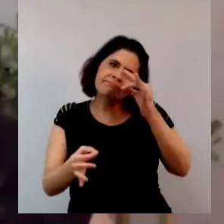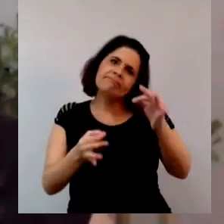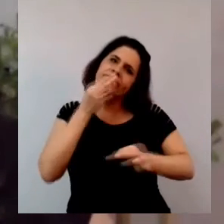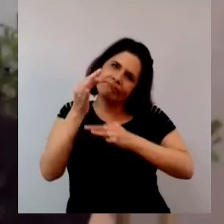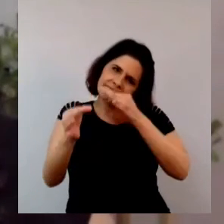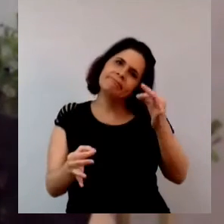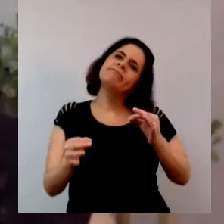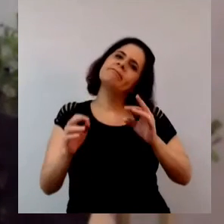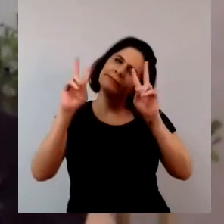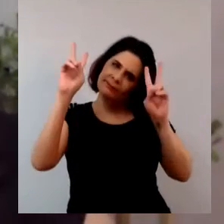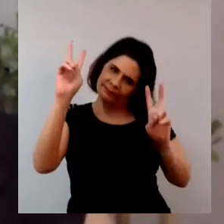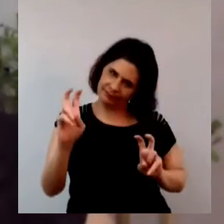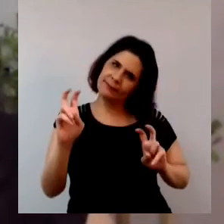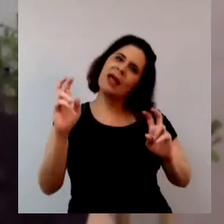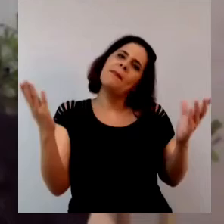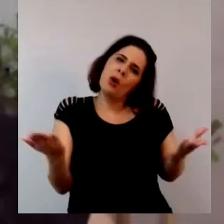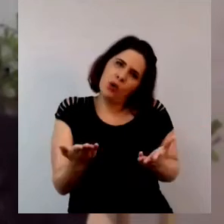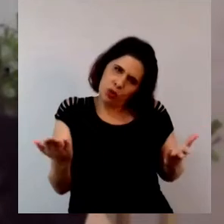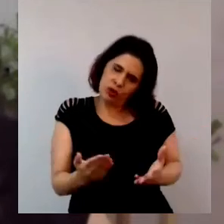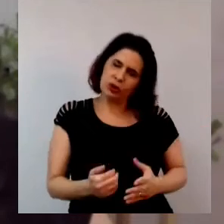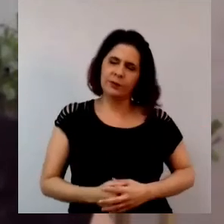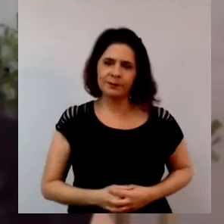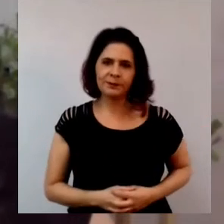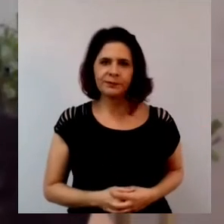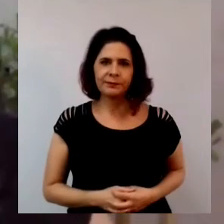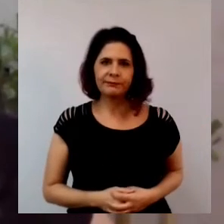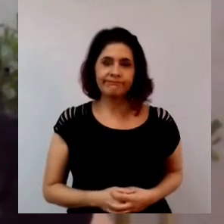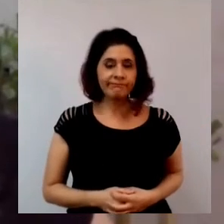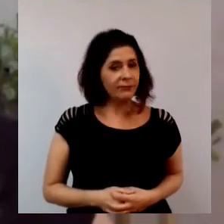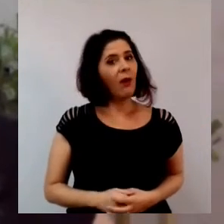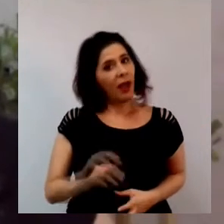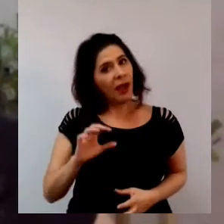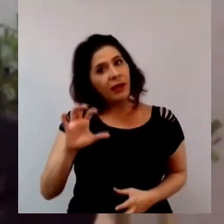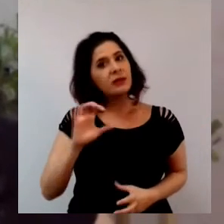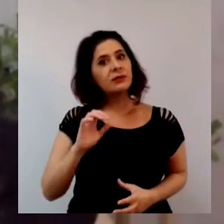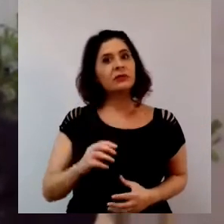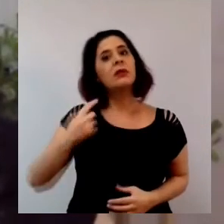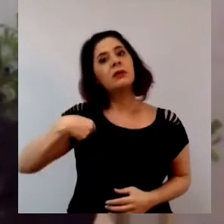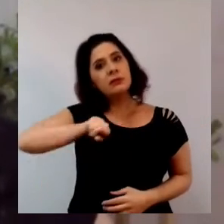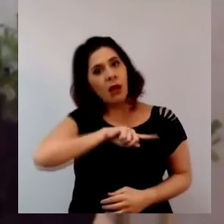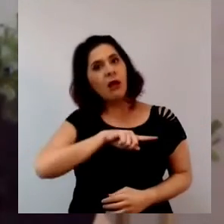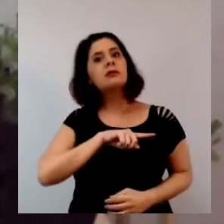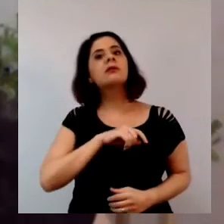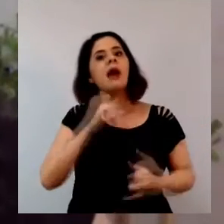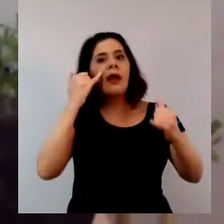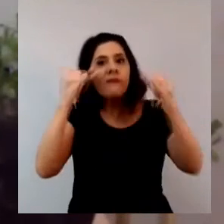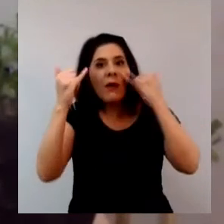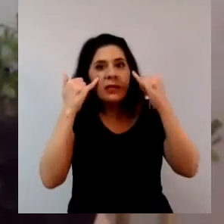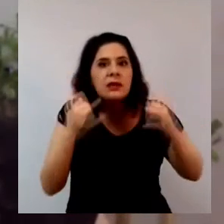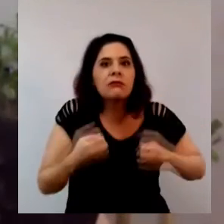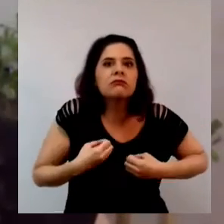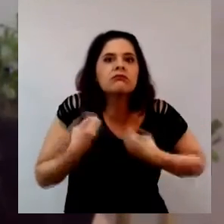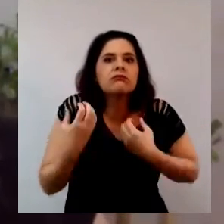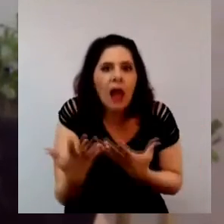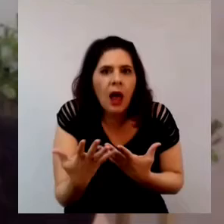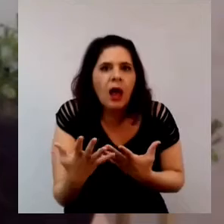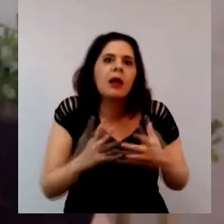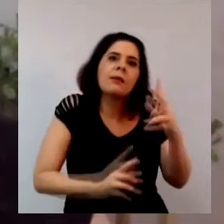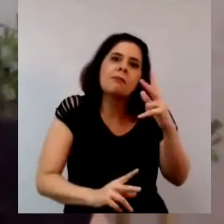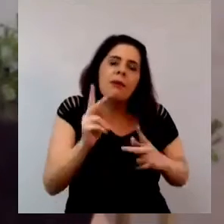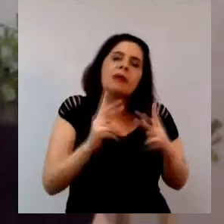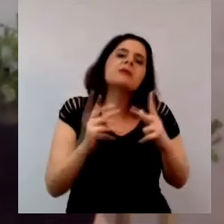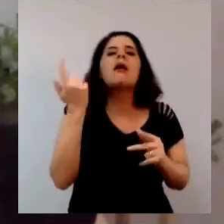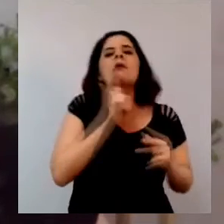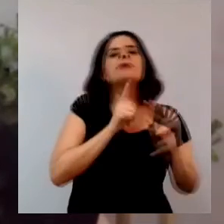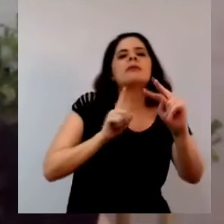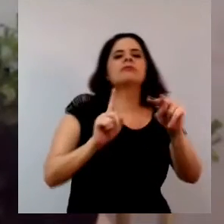Então, é exatamente isso, quando você fornece essa informação para a população, aí o cenário muda, porque eles começam a compreender